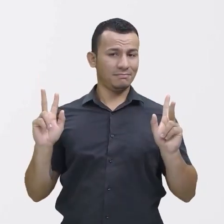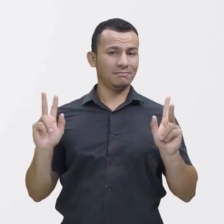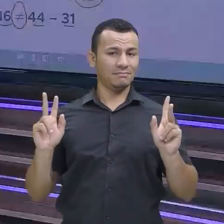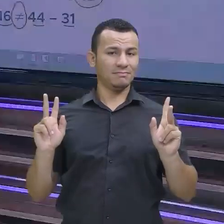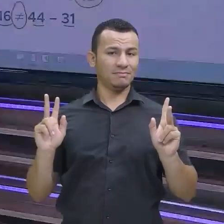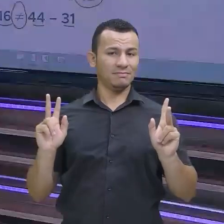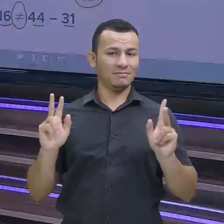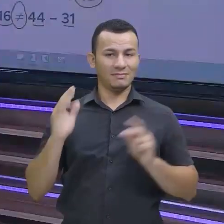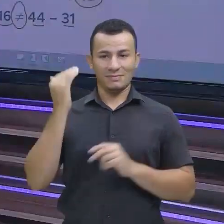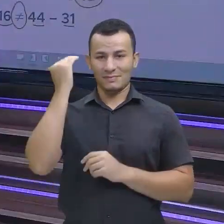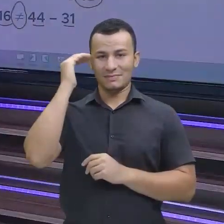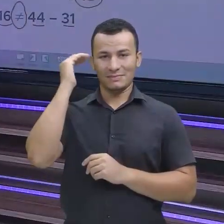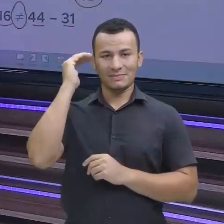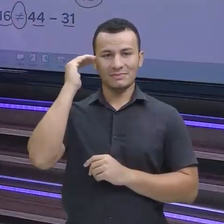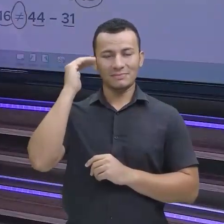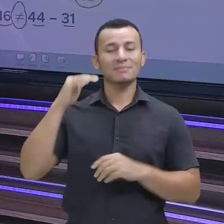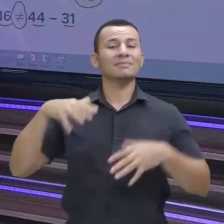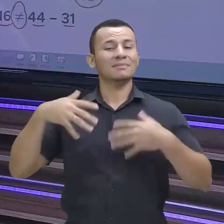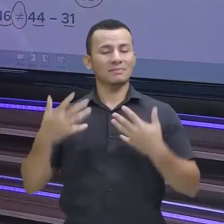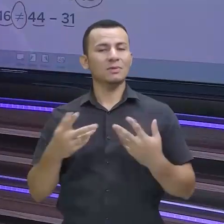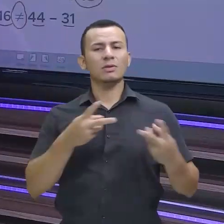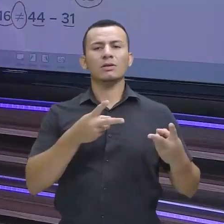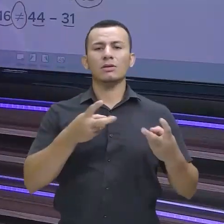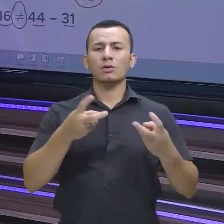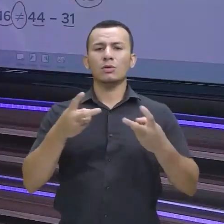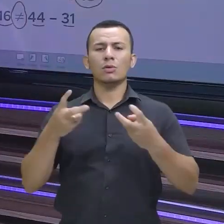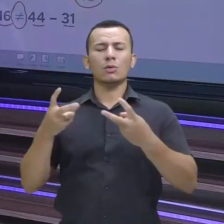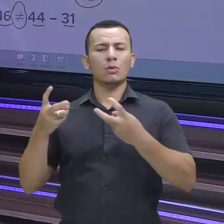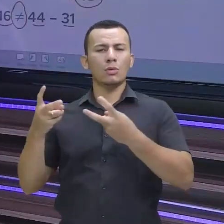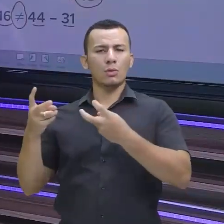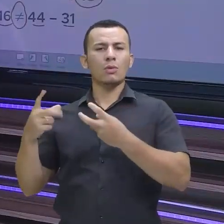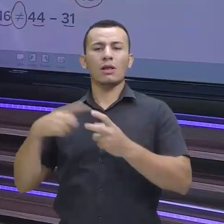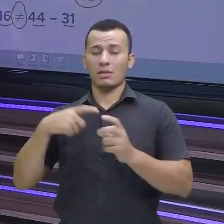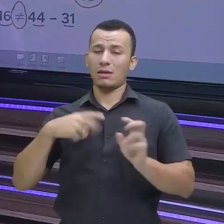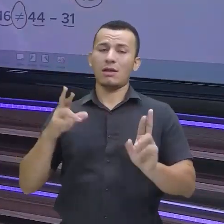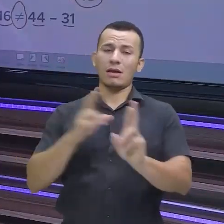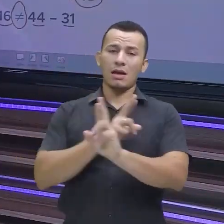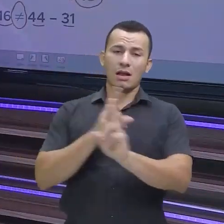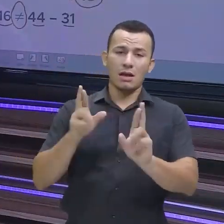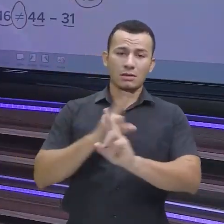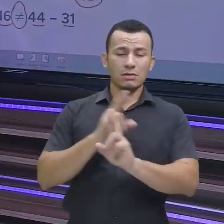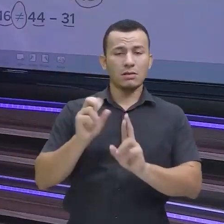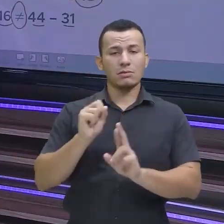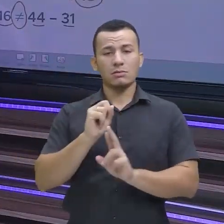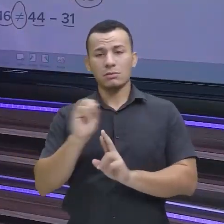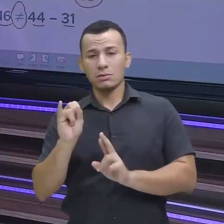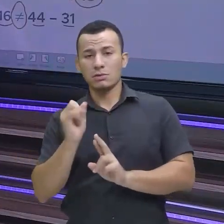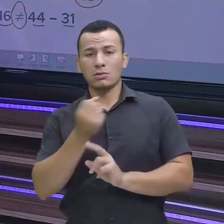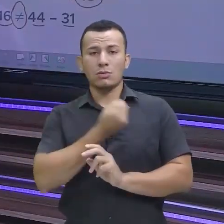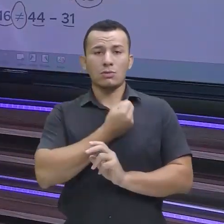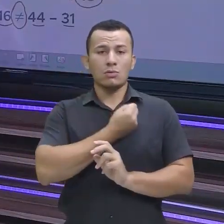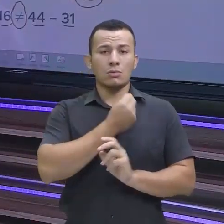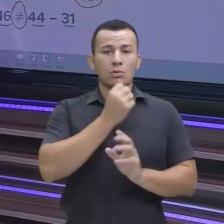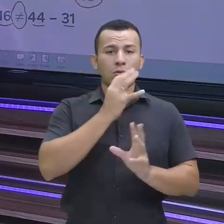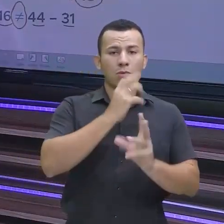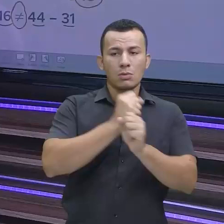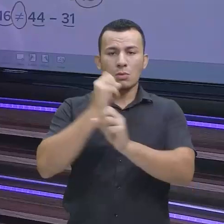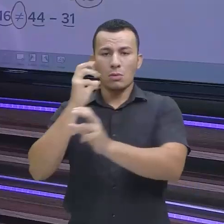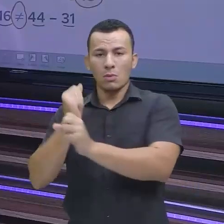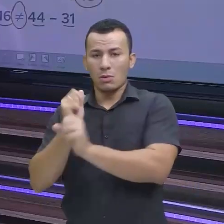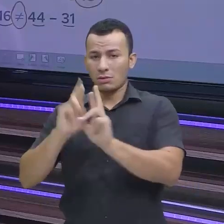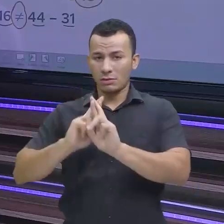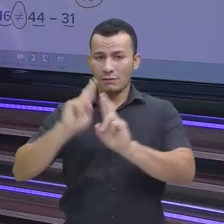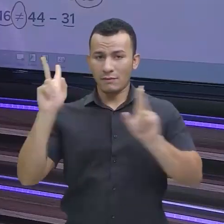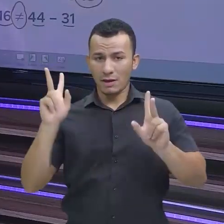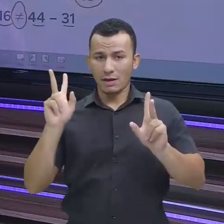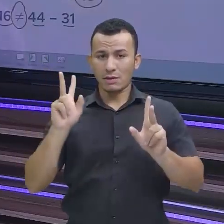entendendo? Então, você observou que existe essa relação. Quando o número não tem o mesmo resultado, essa relação